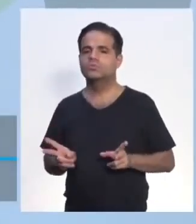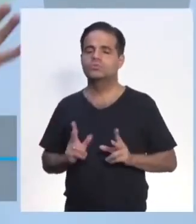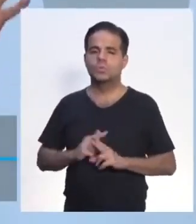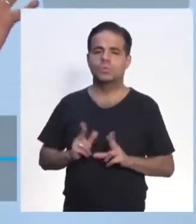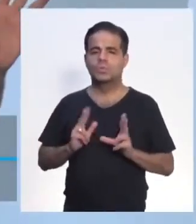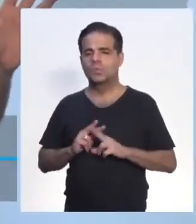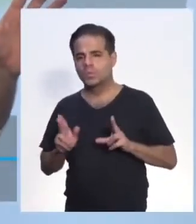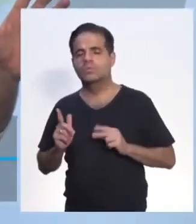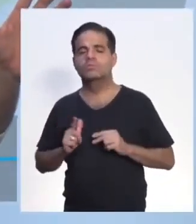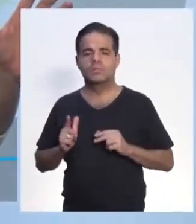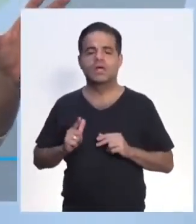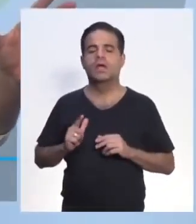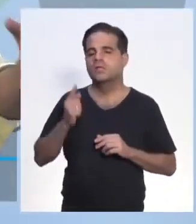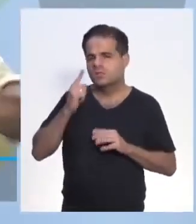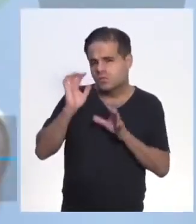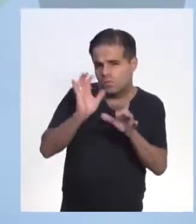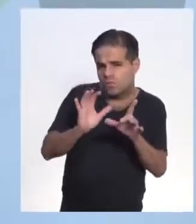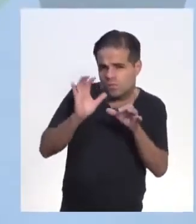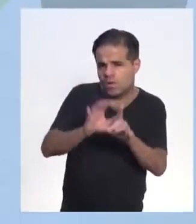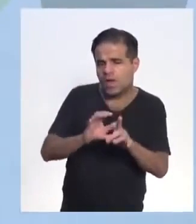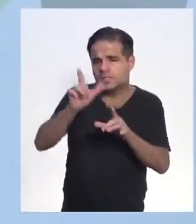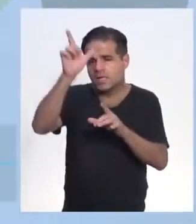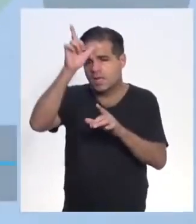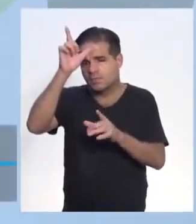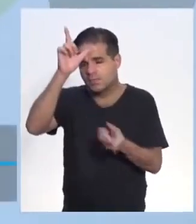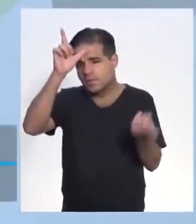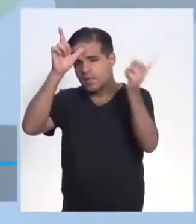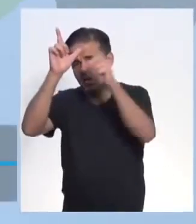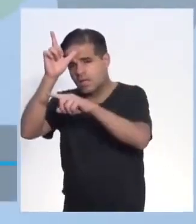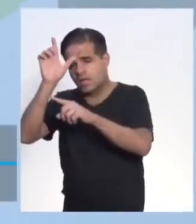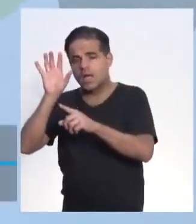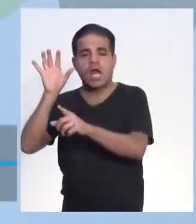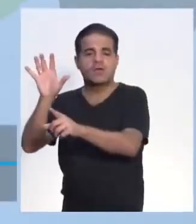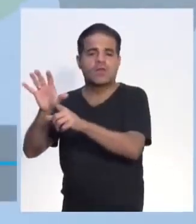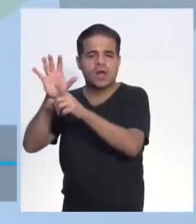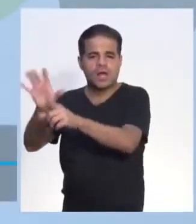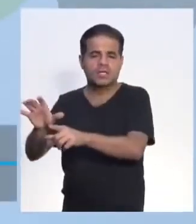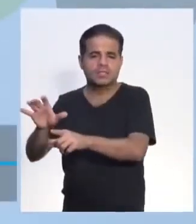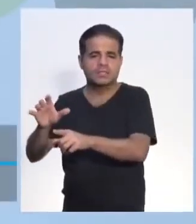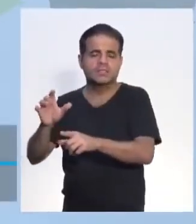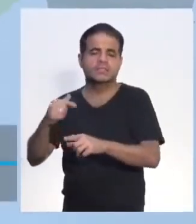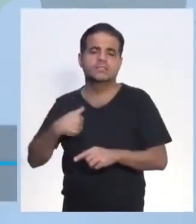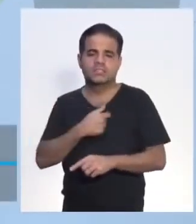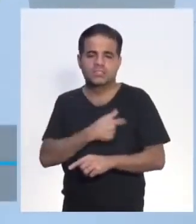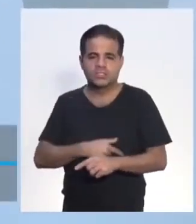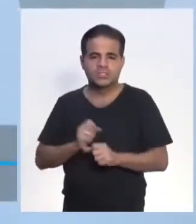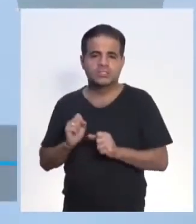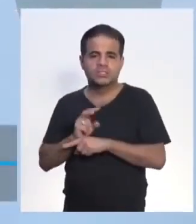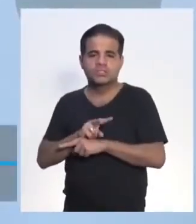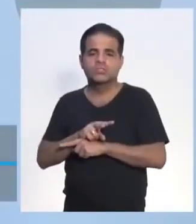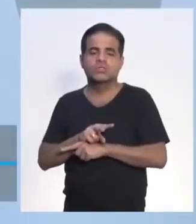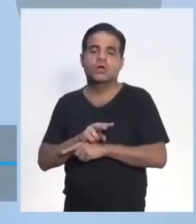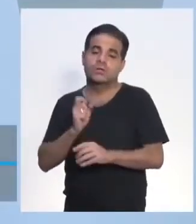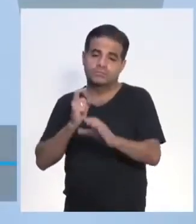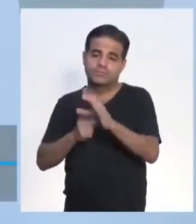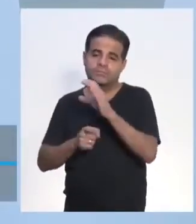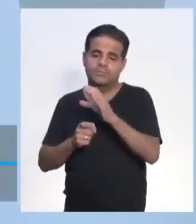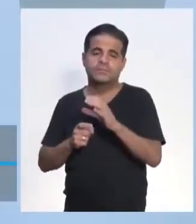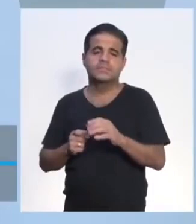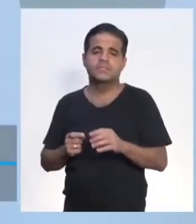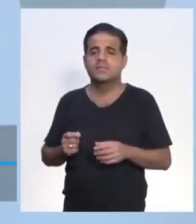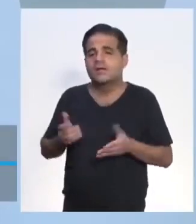aí, influência na Alemanha, influência na China, que se torna comunista, e aí essa